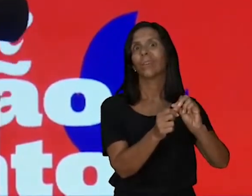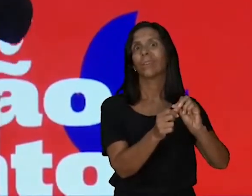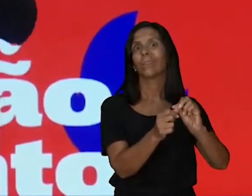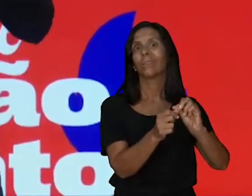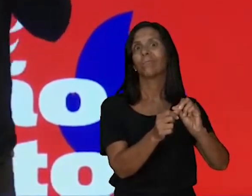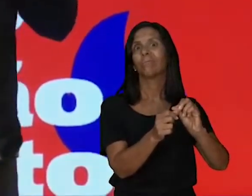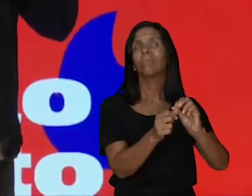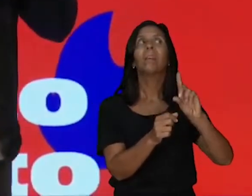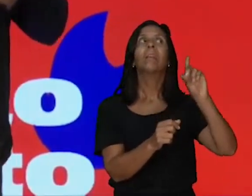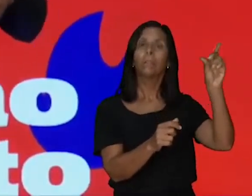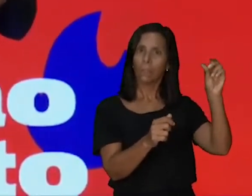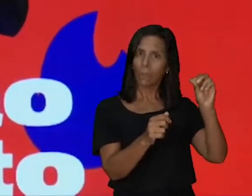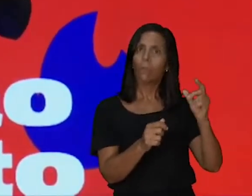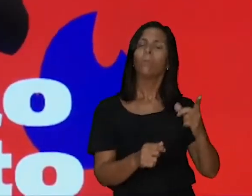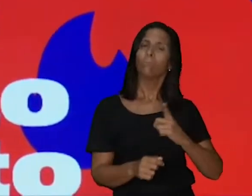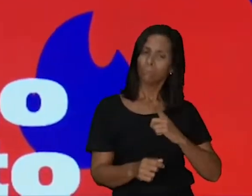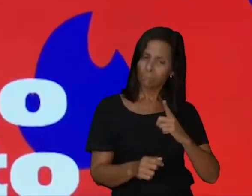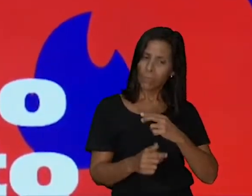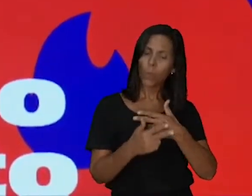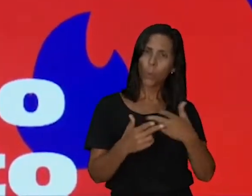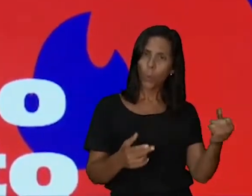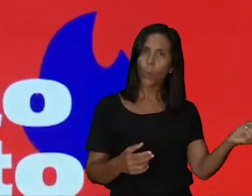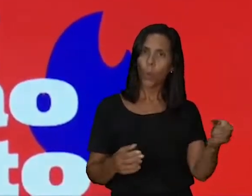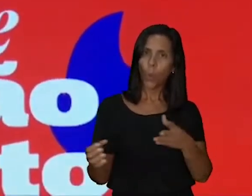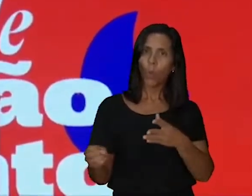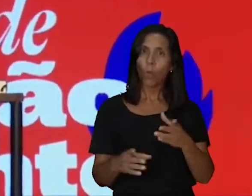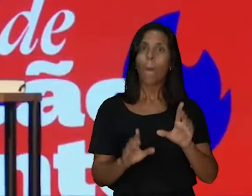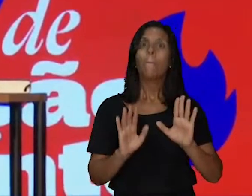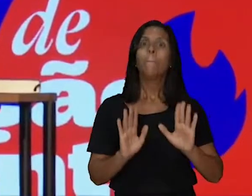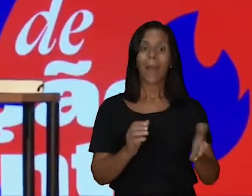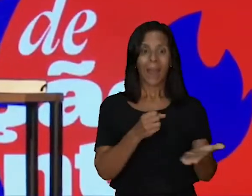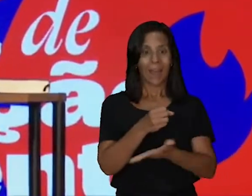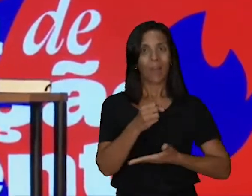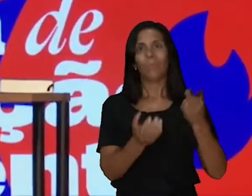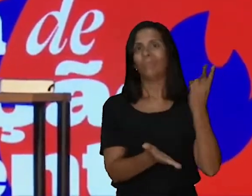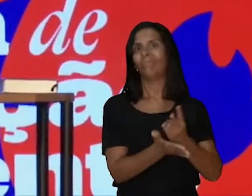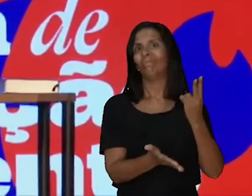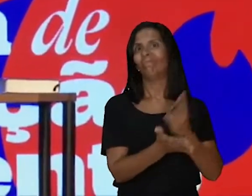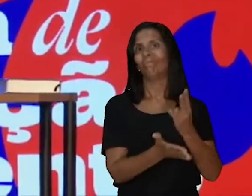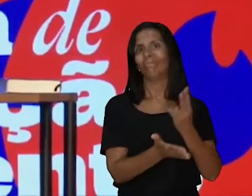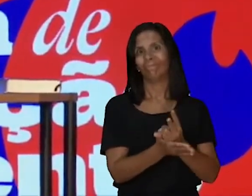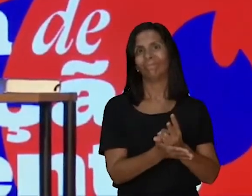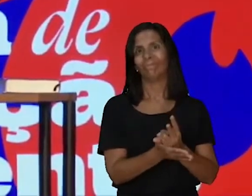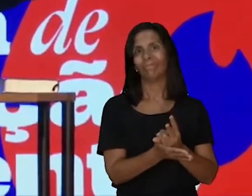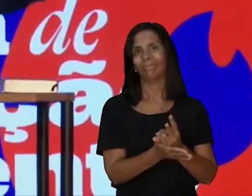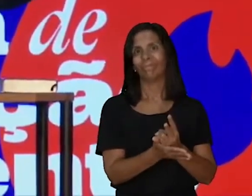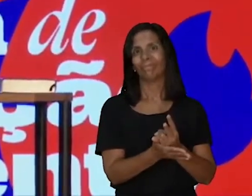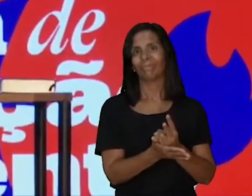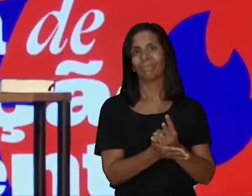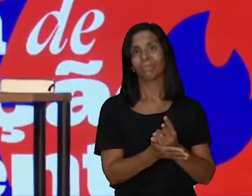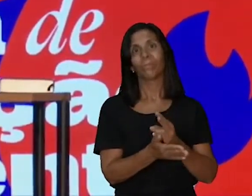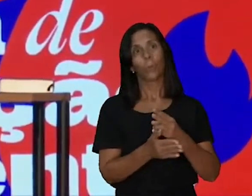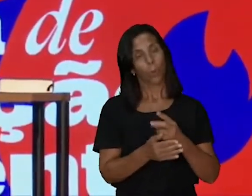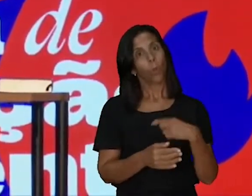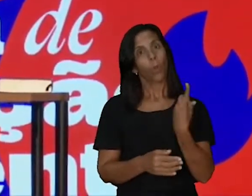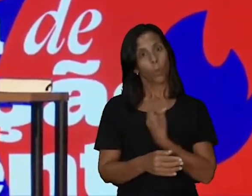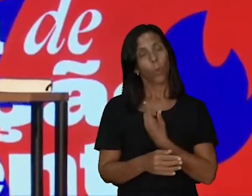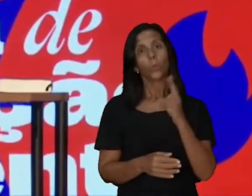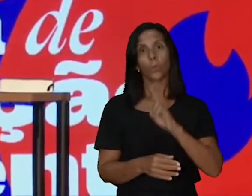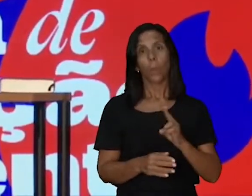Ele não muda os princípios, Ele não muda a palavra, mas Ele muda os métodos para cada época, porque